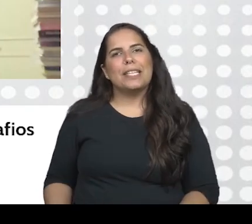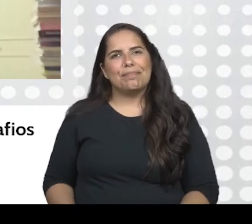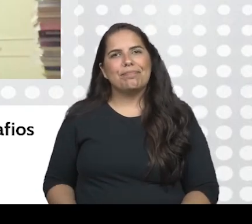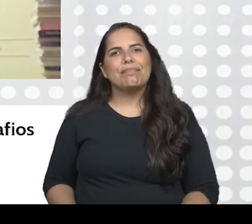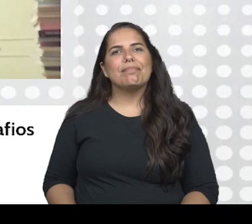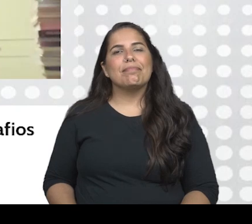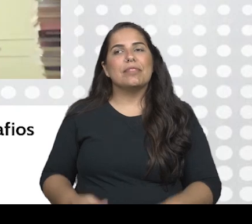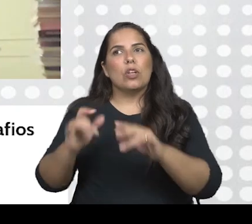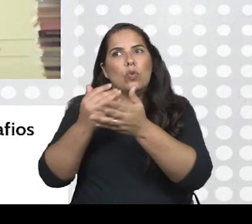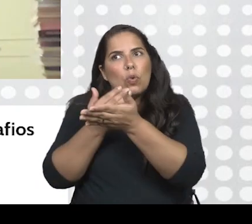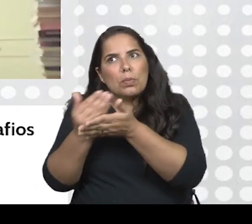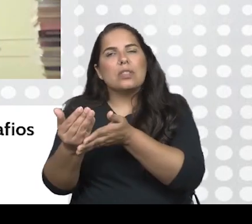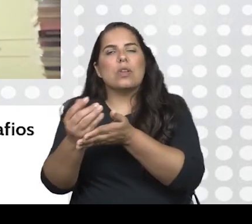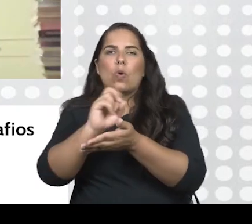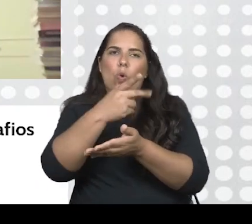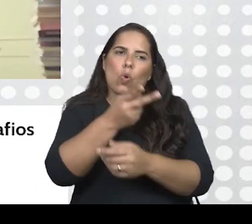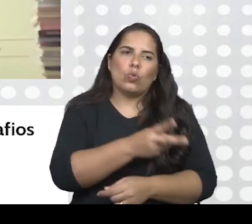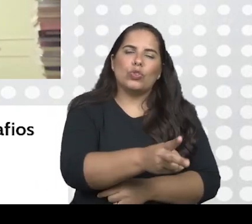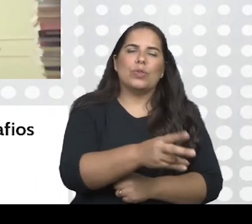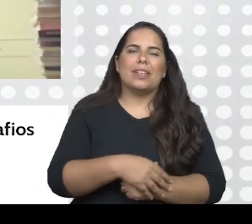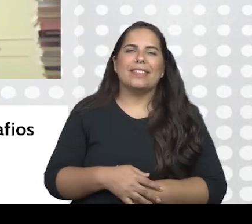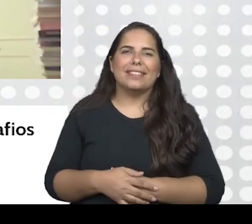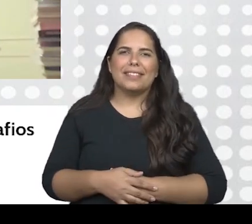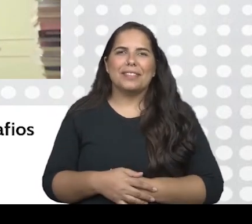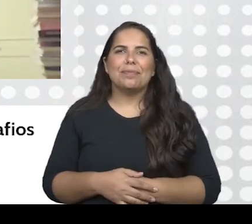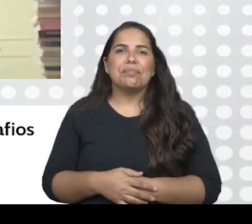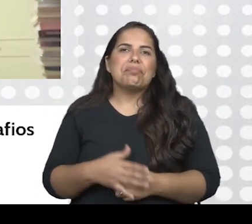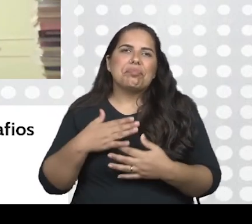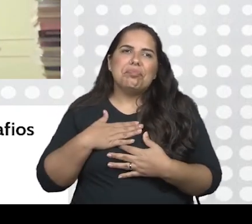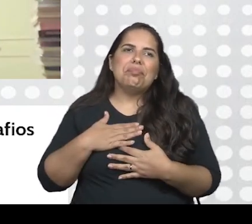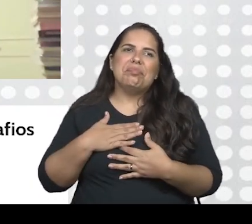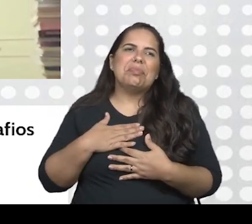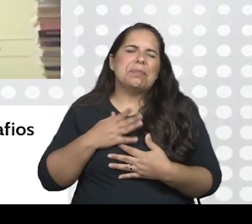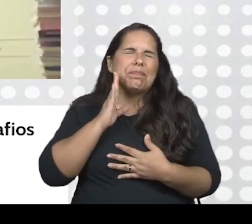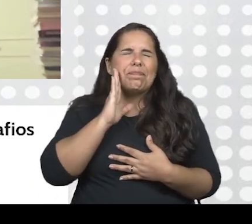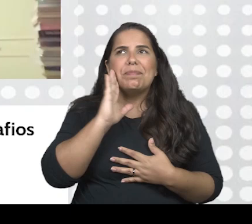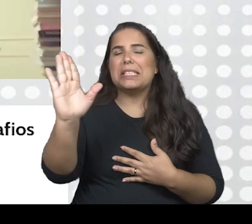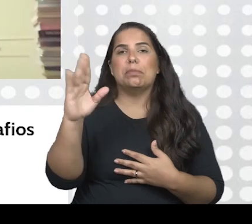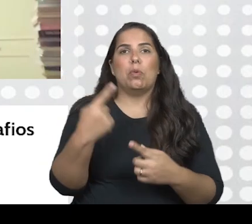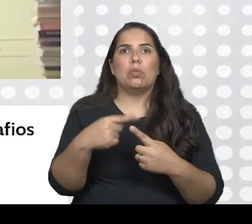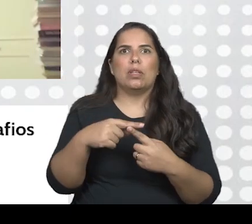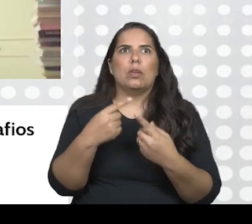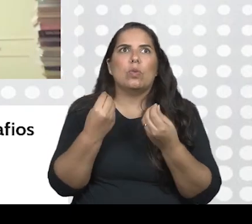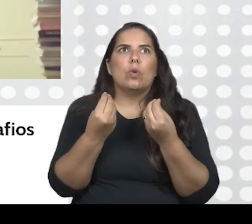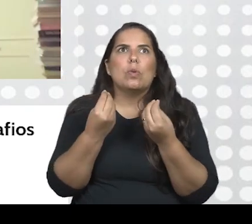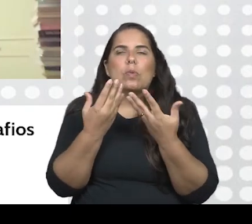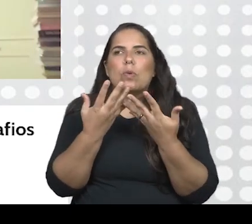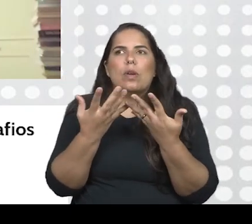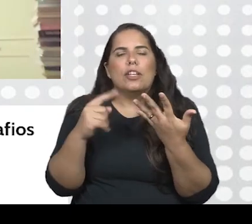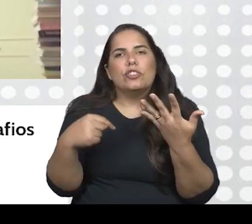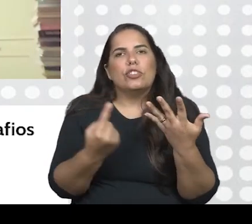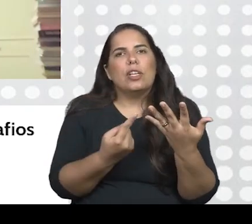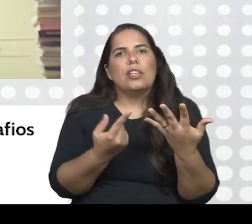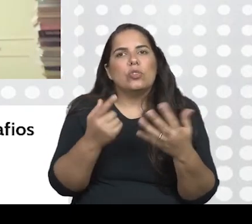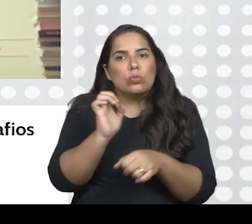seja em formação inicial ou continuada. Isso, para mim, é central, porque não é possível que a gente,